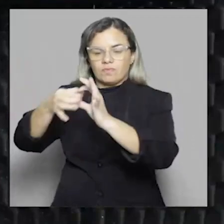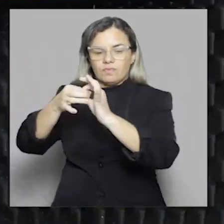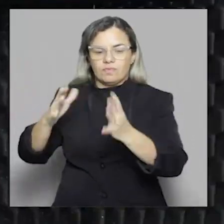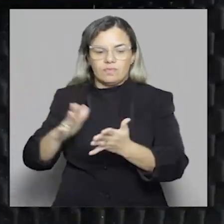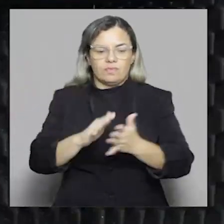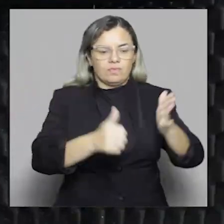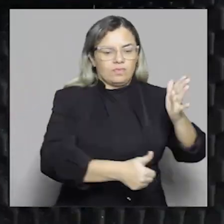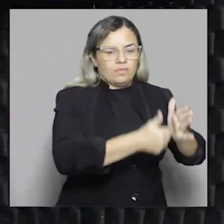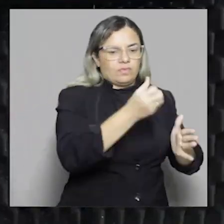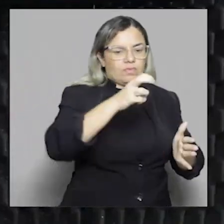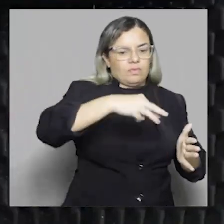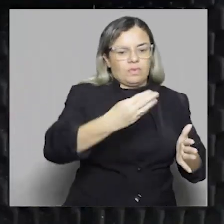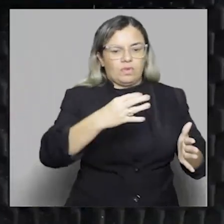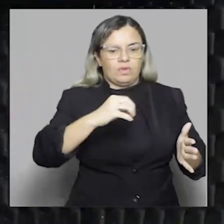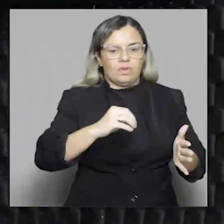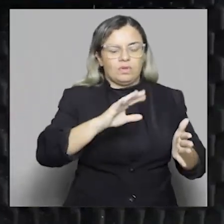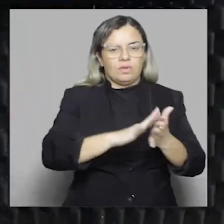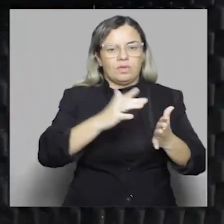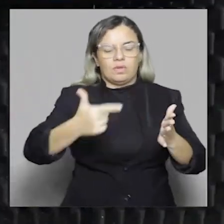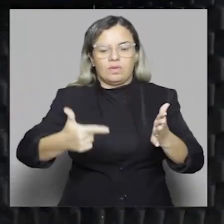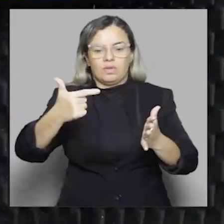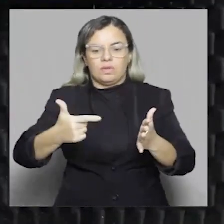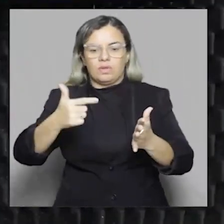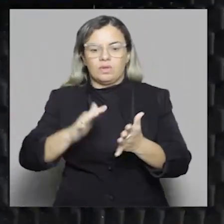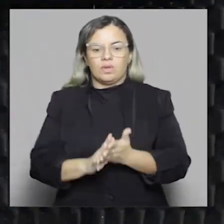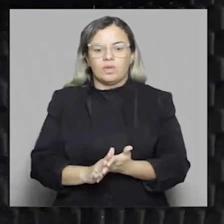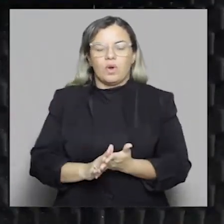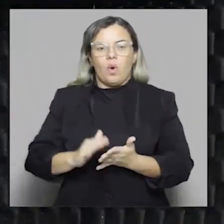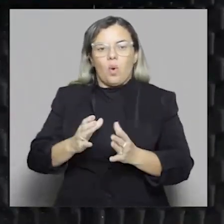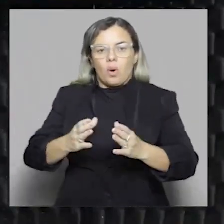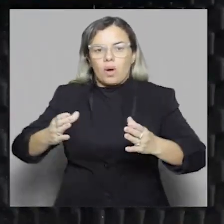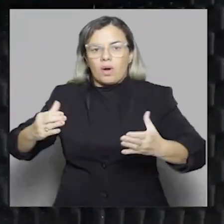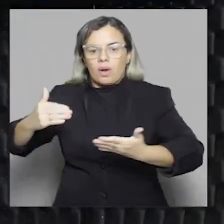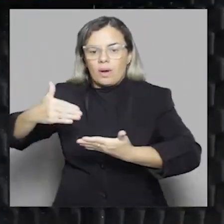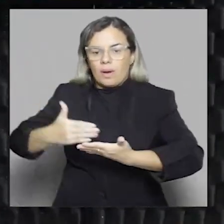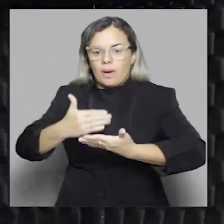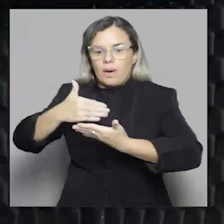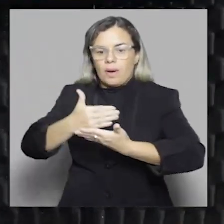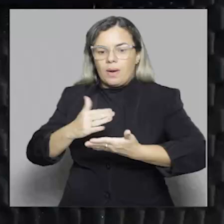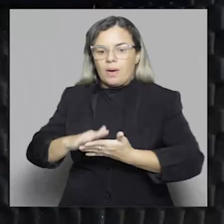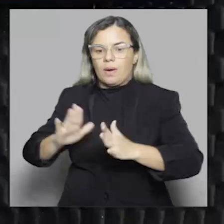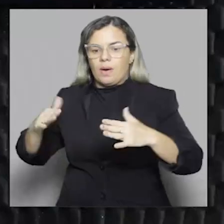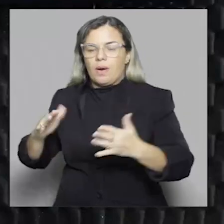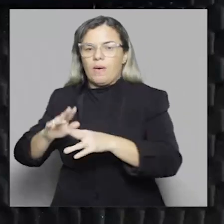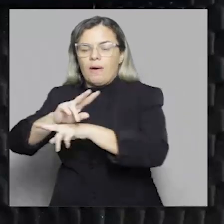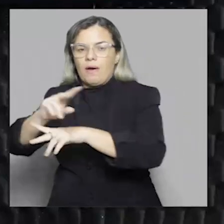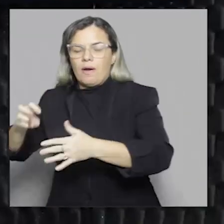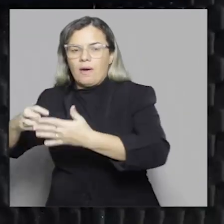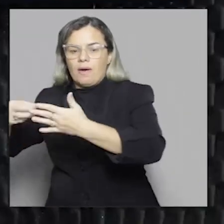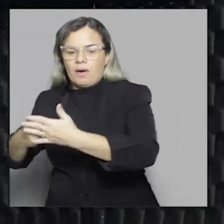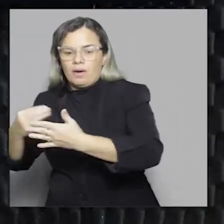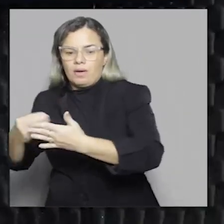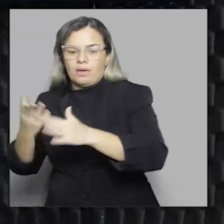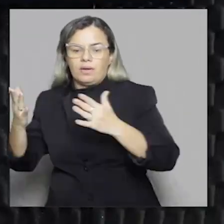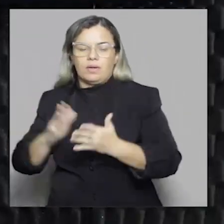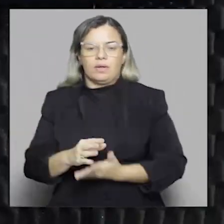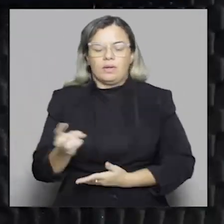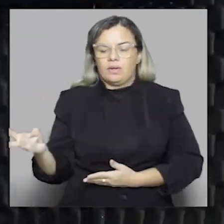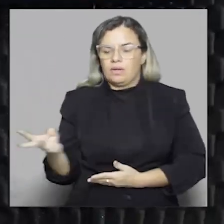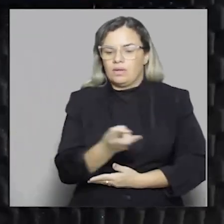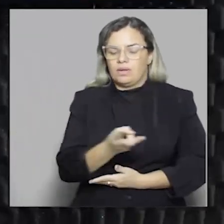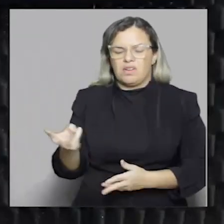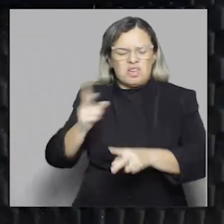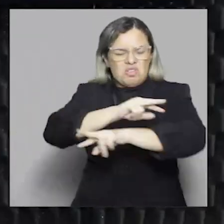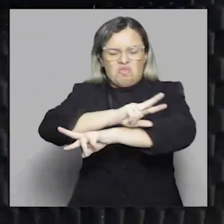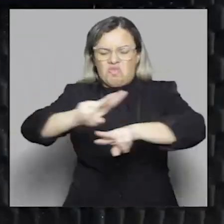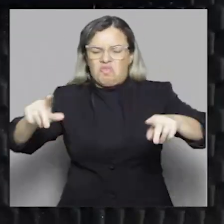Manto de Apresentação, a segunda, o Grande Veleiro, e a terceira, que são Talheres, são 3 das inúmeras obras